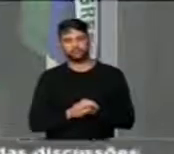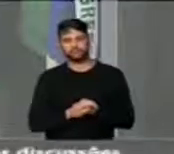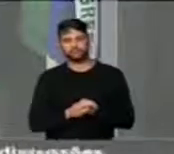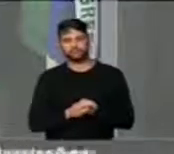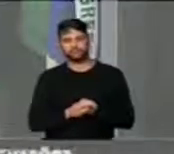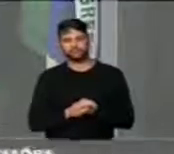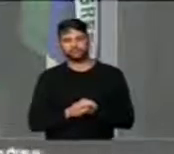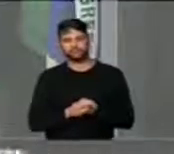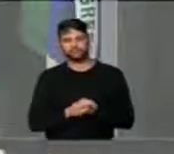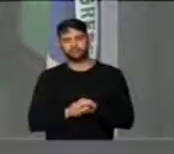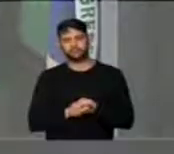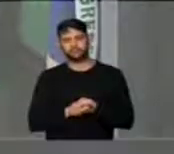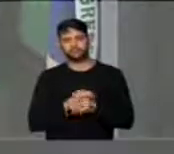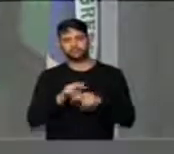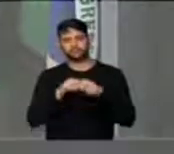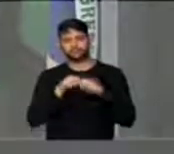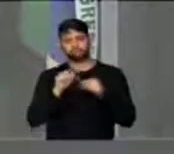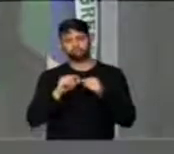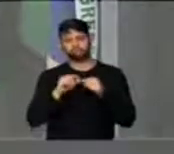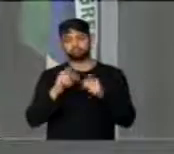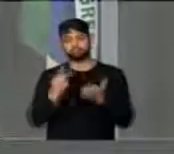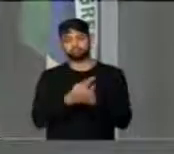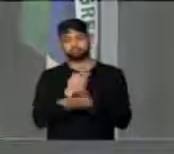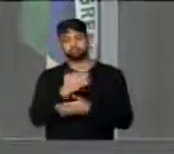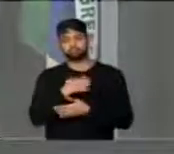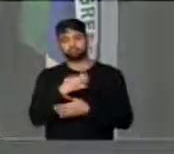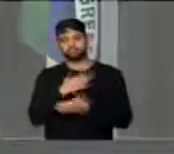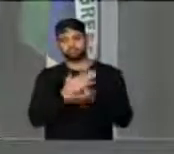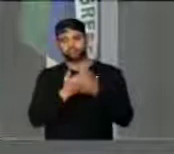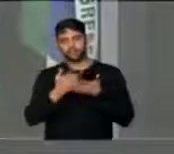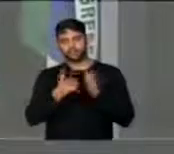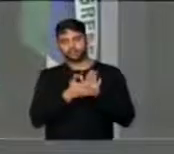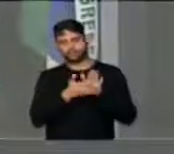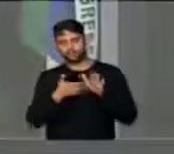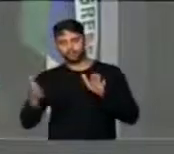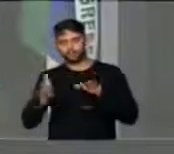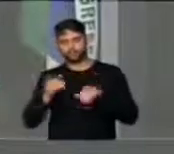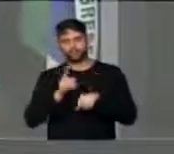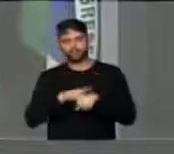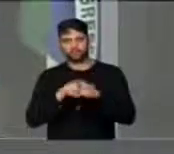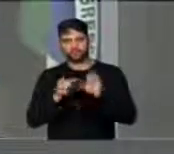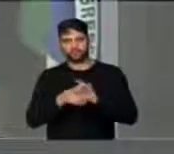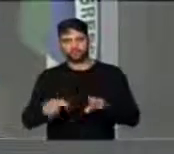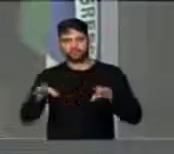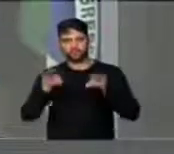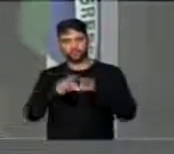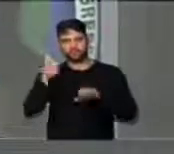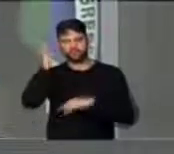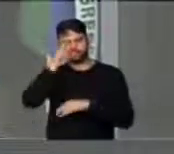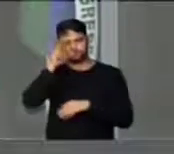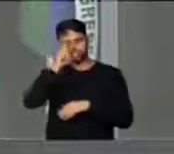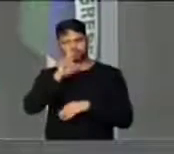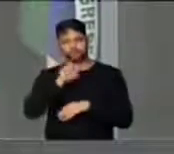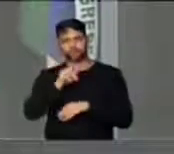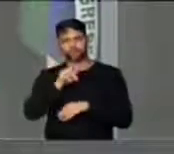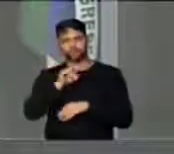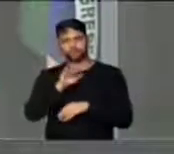o fato de estarmos passando pelo mais longo período democrático da história